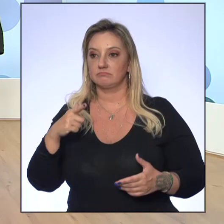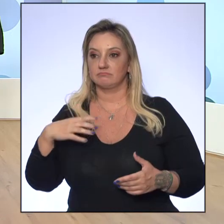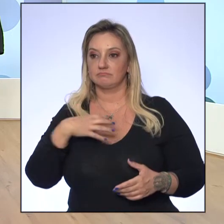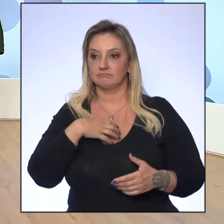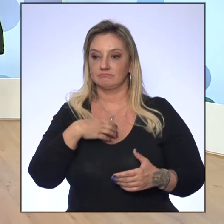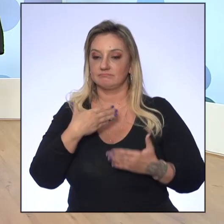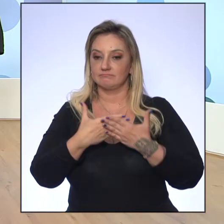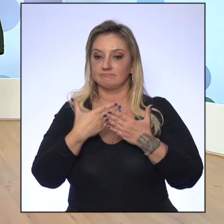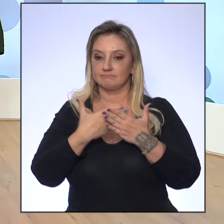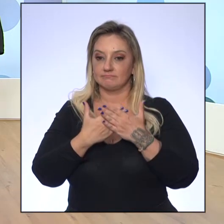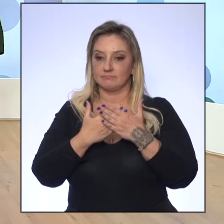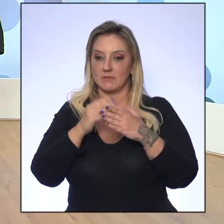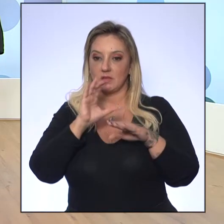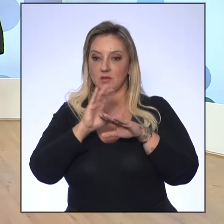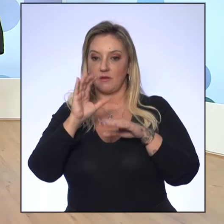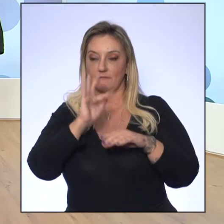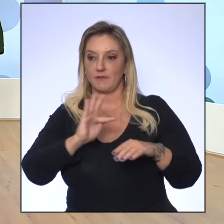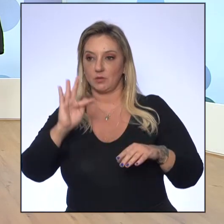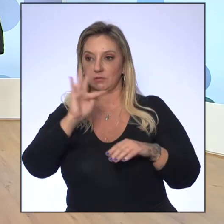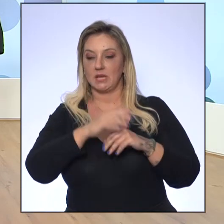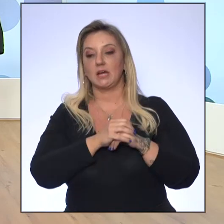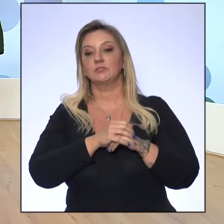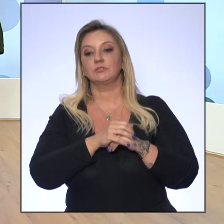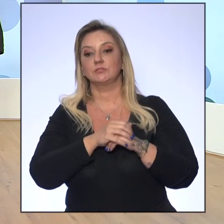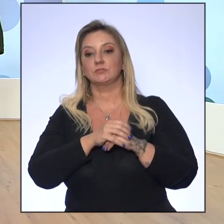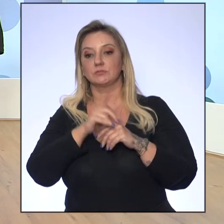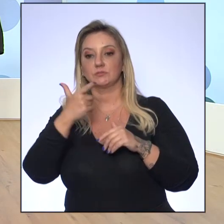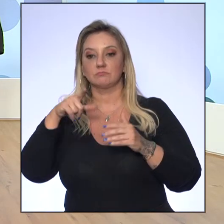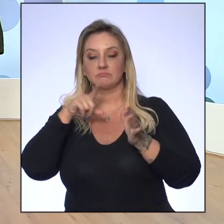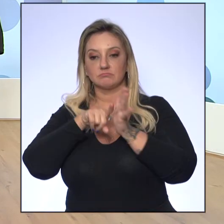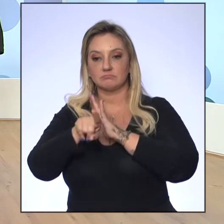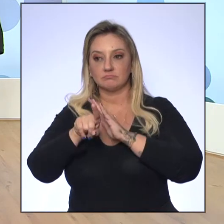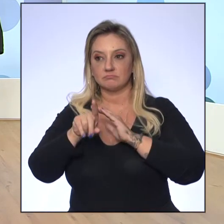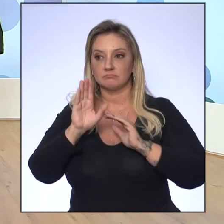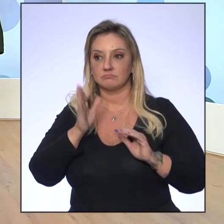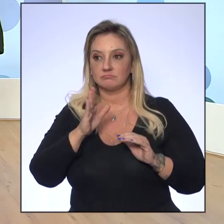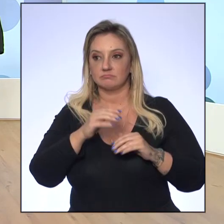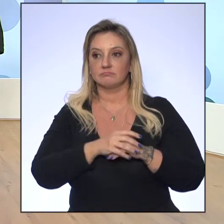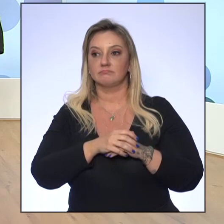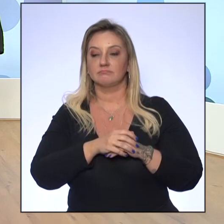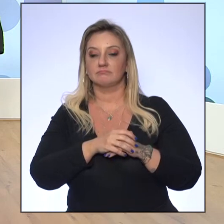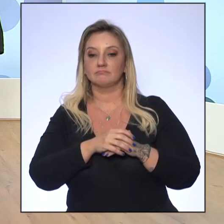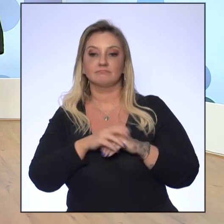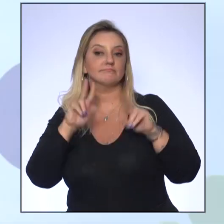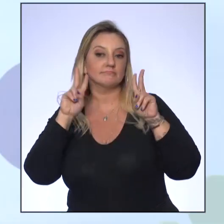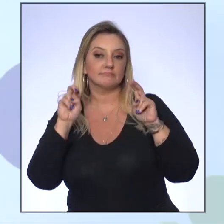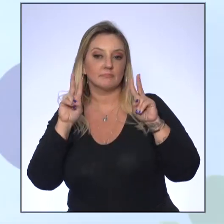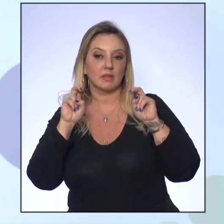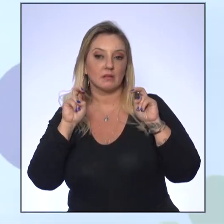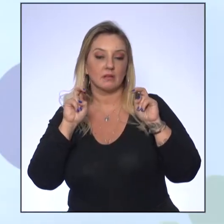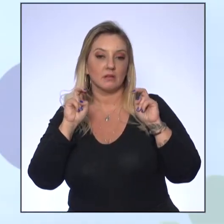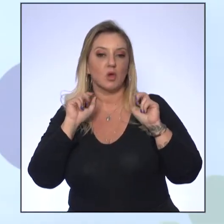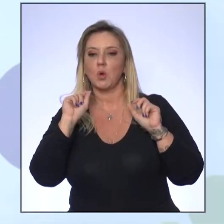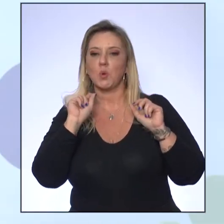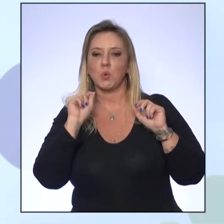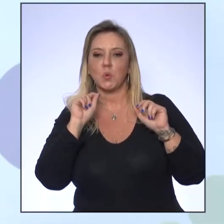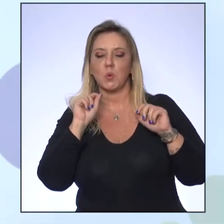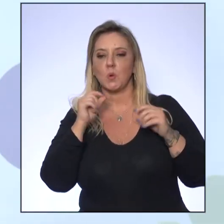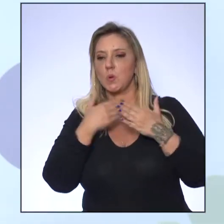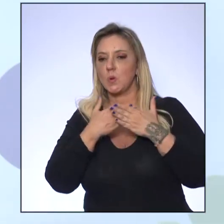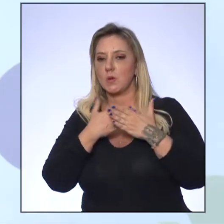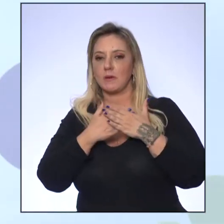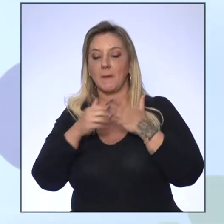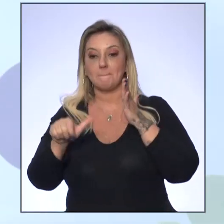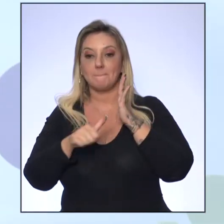por exemplo, cursos na faculdade. E uma última pergunta que você colocou é sobre o que eu posso fazer agora? Eu